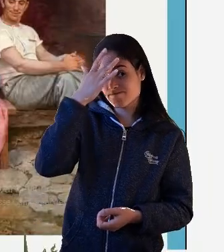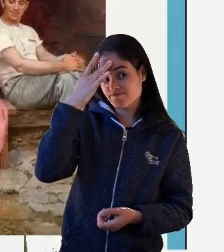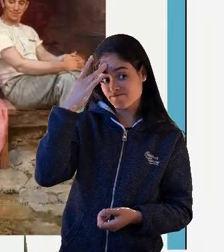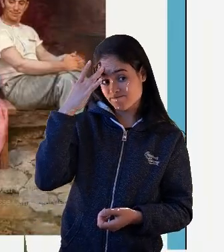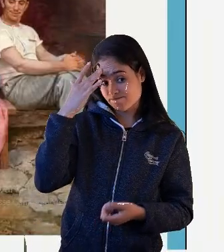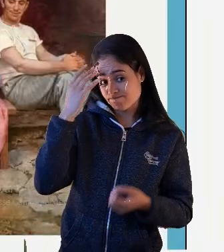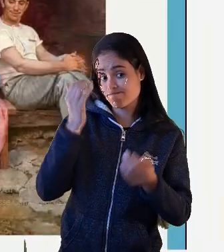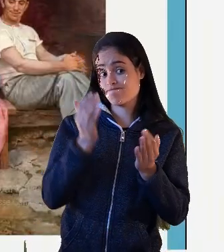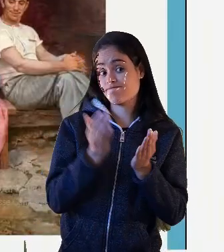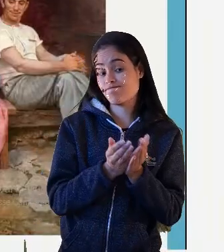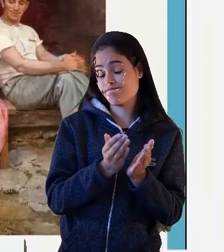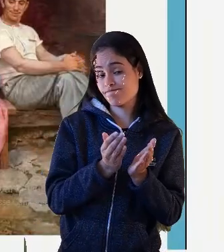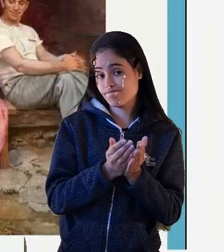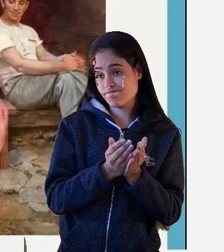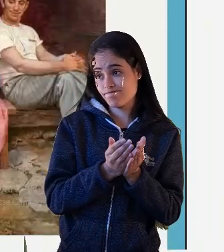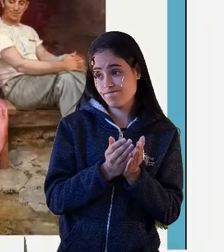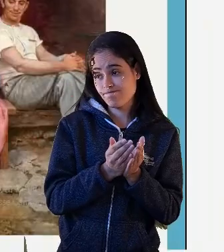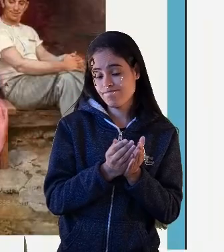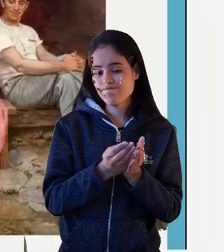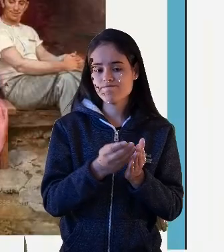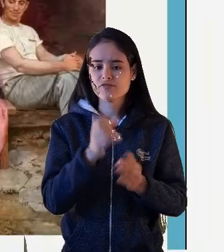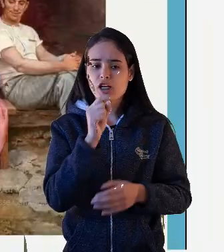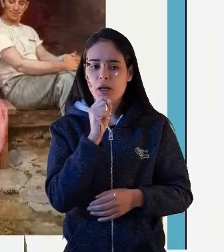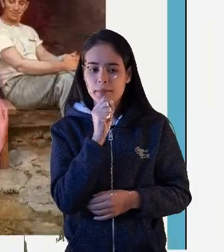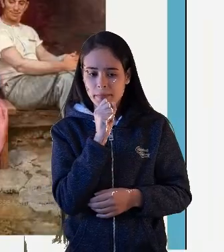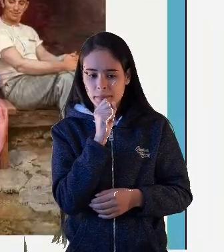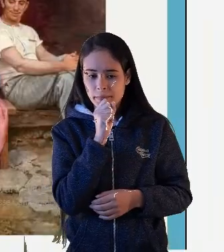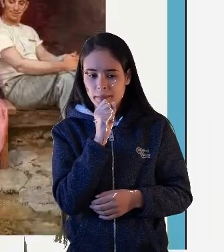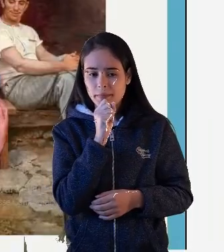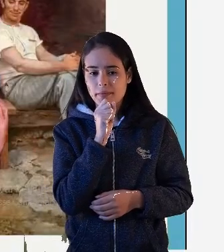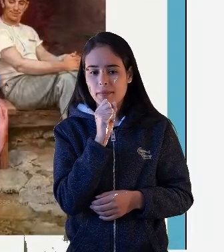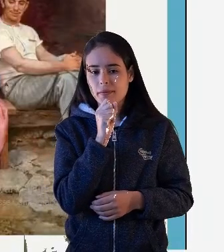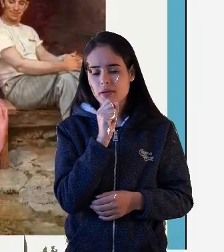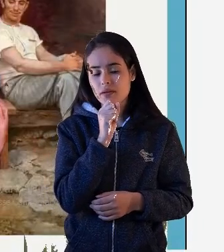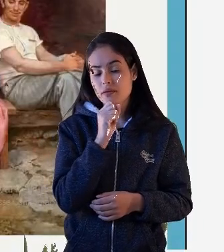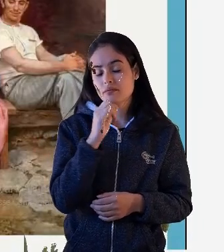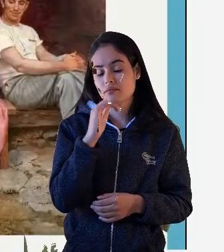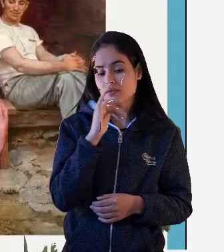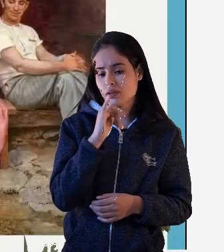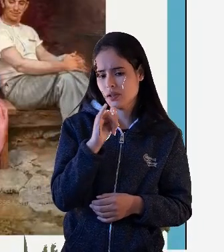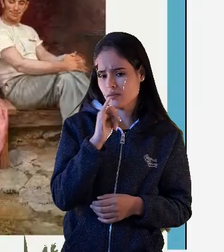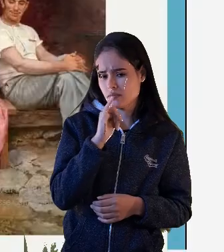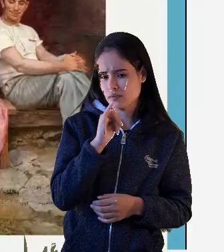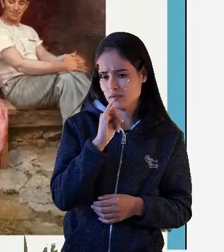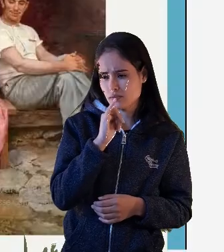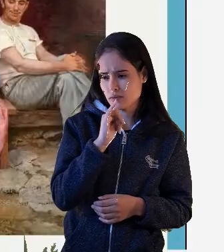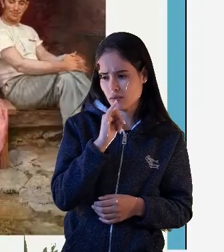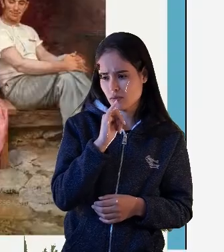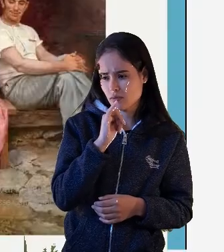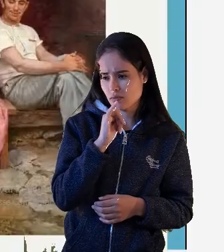nada disso, né? Não fala nada em relação à questão da cor da pele, né?